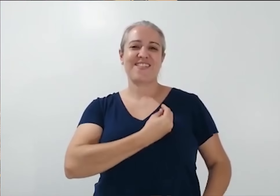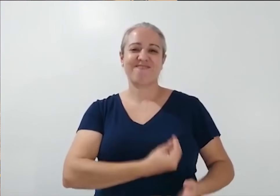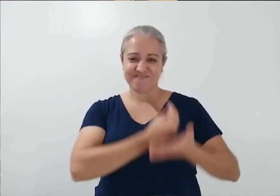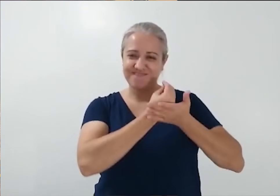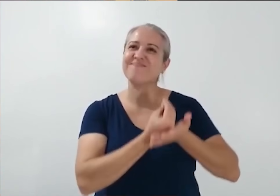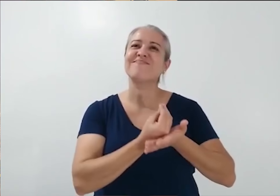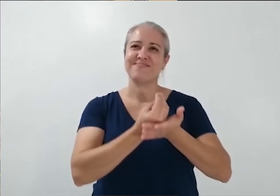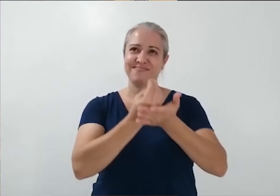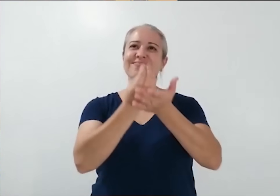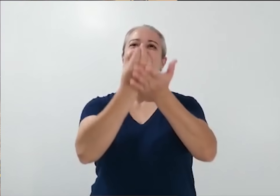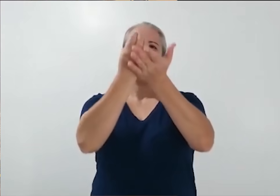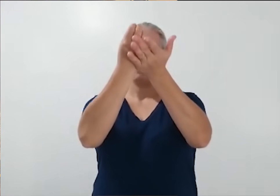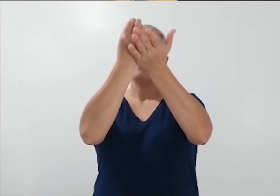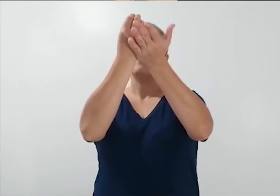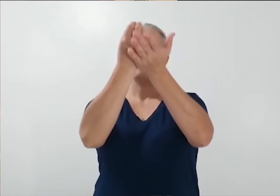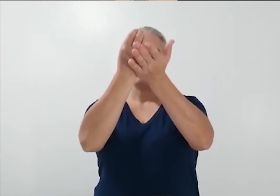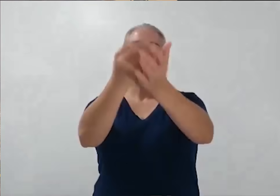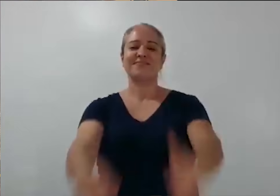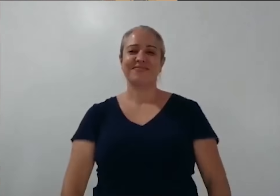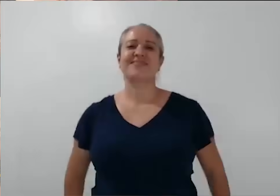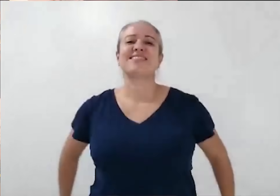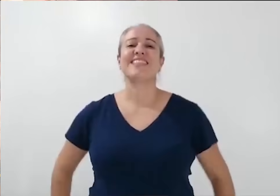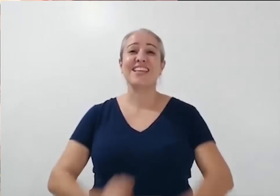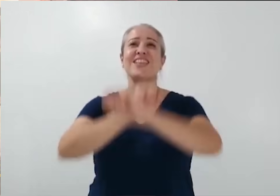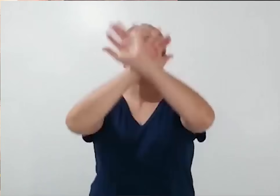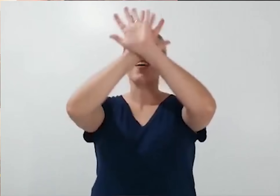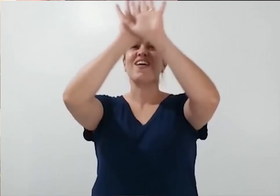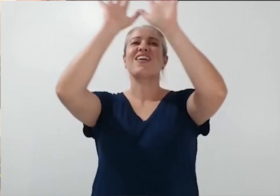Oferecemos o que de ti já recebemos.